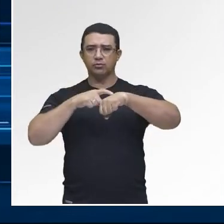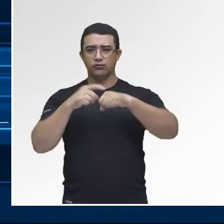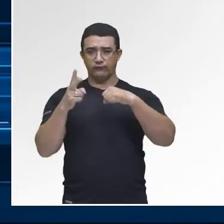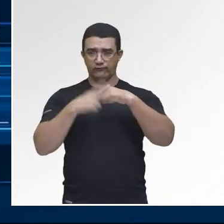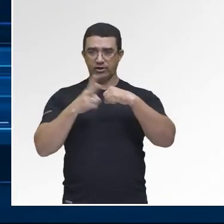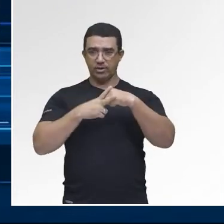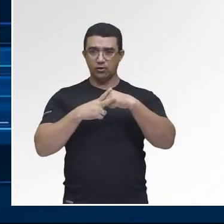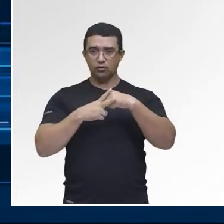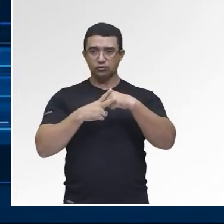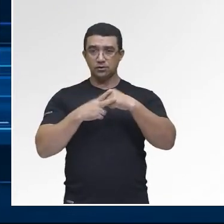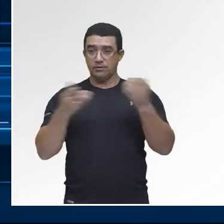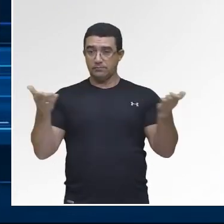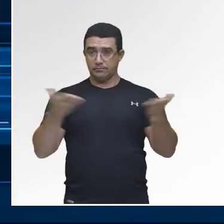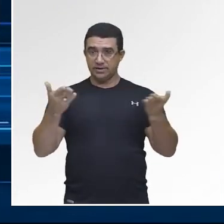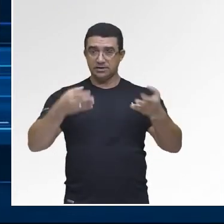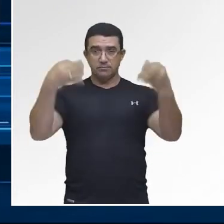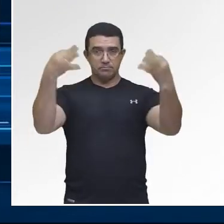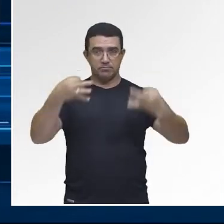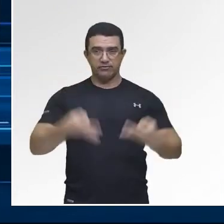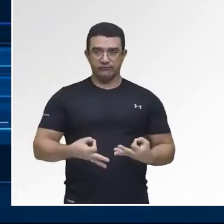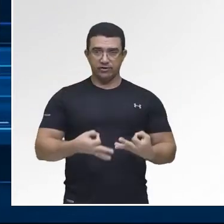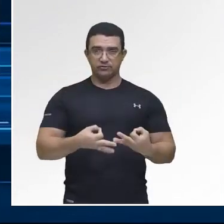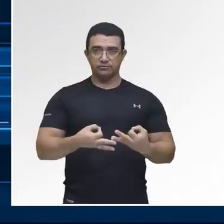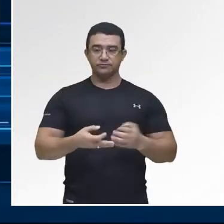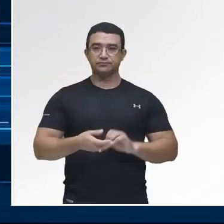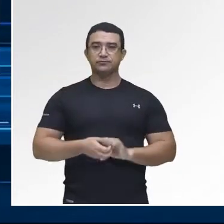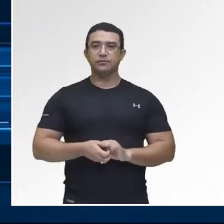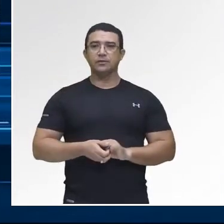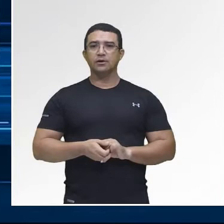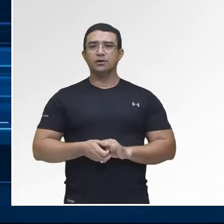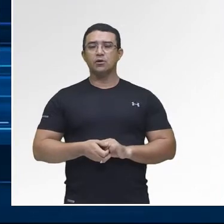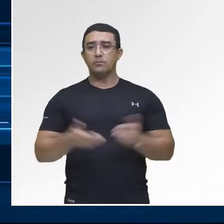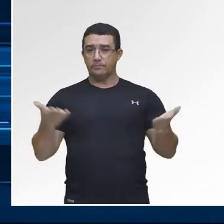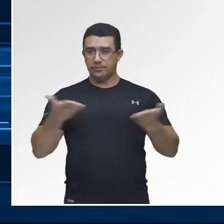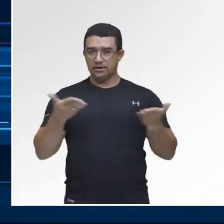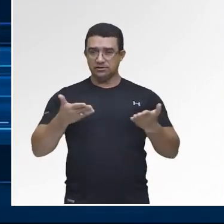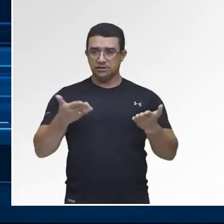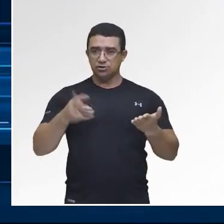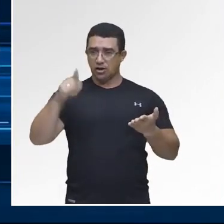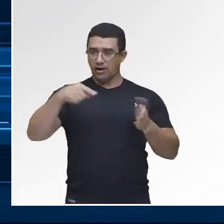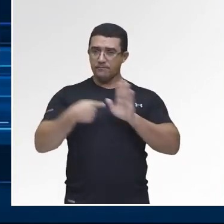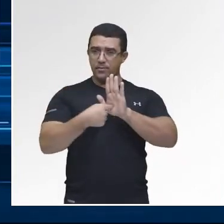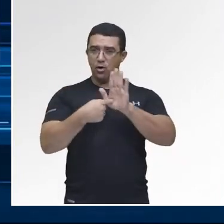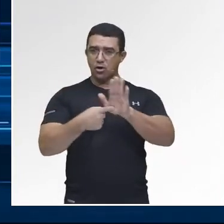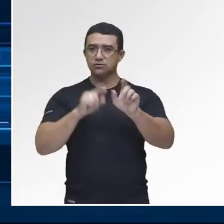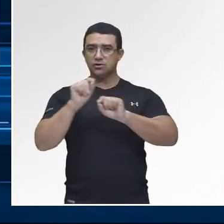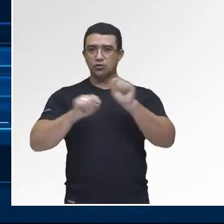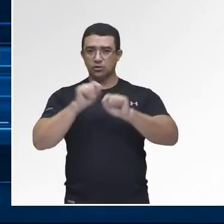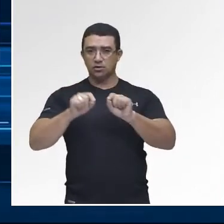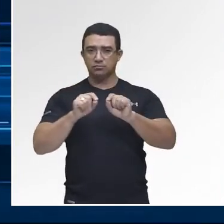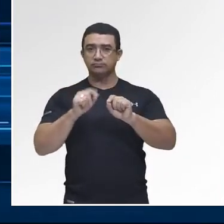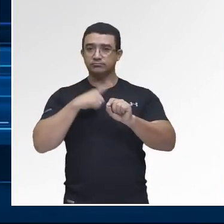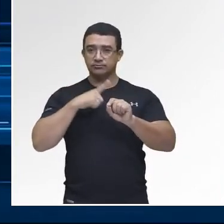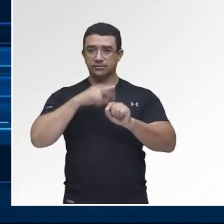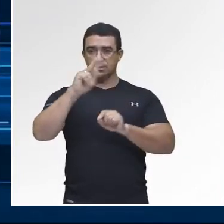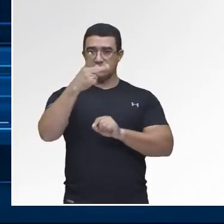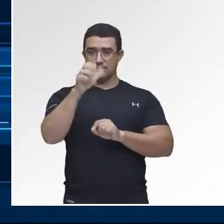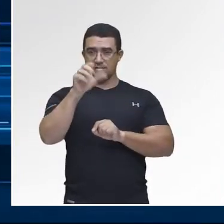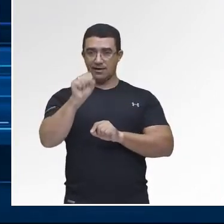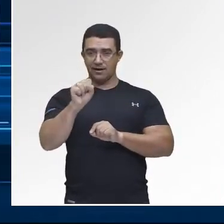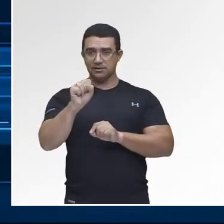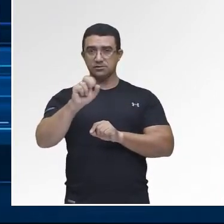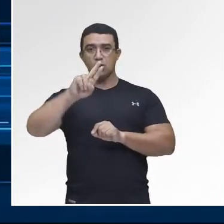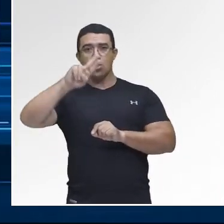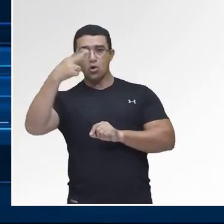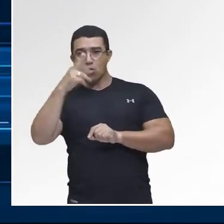Perfect, olha só, Present Perfect, o present, que é caracterizado, né, pela presença do has ou do